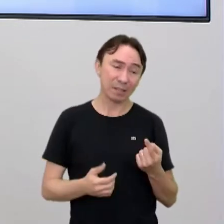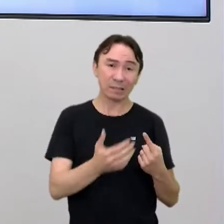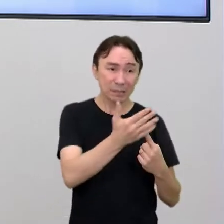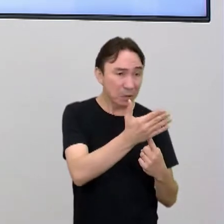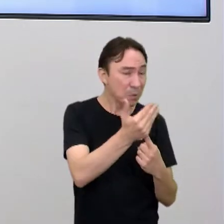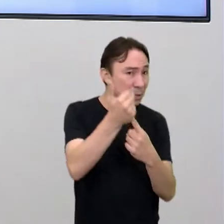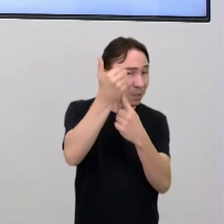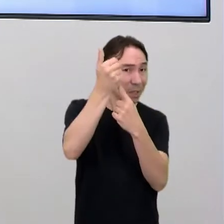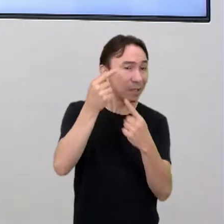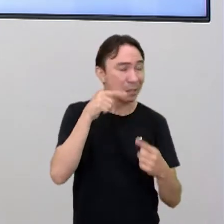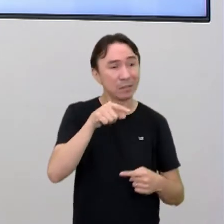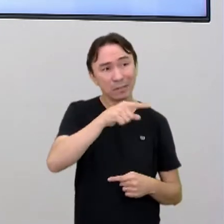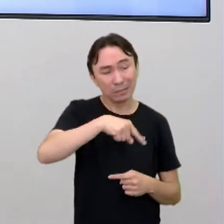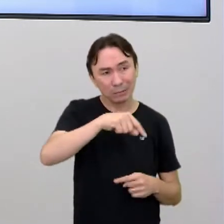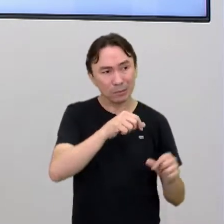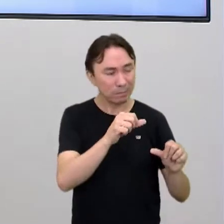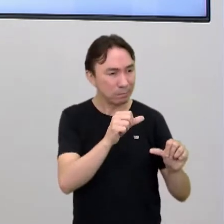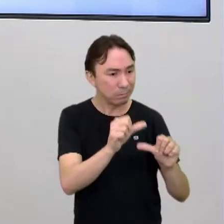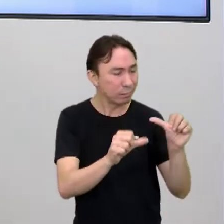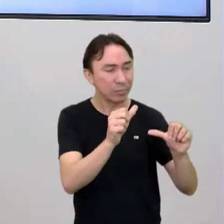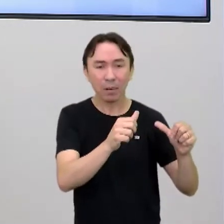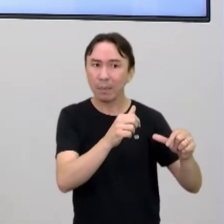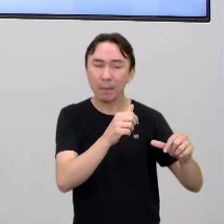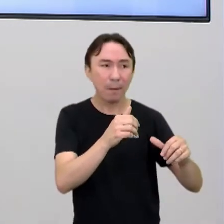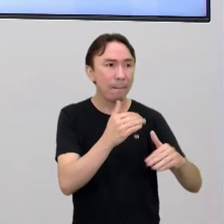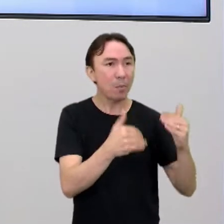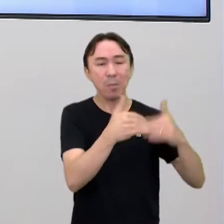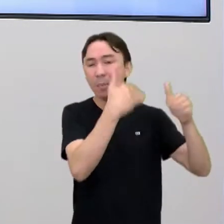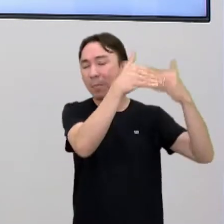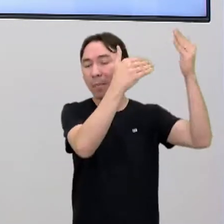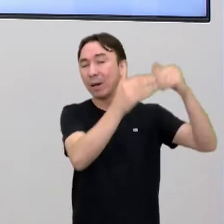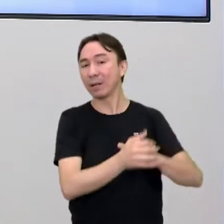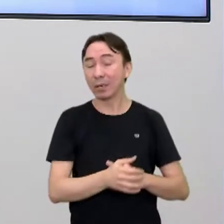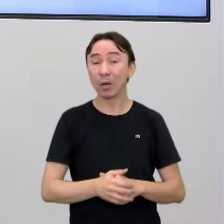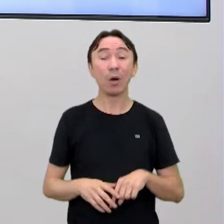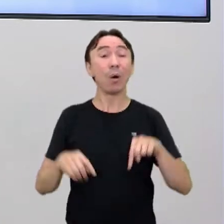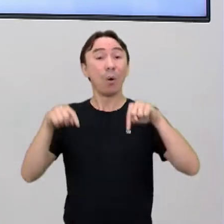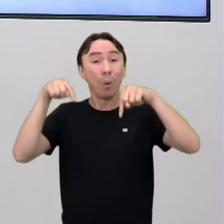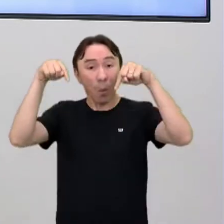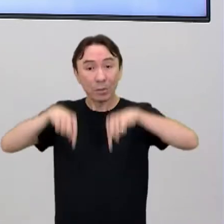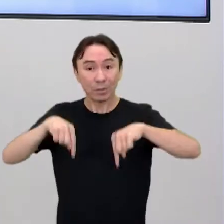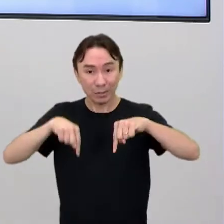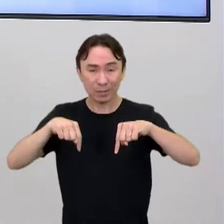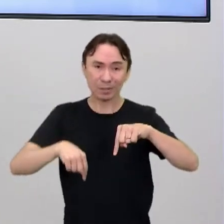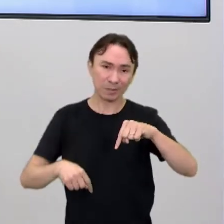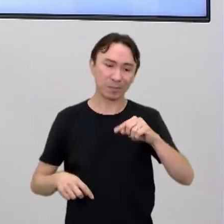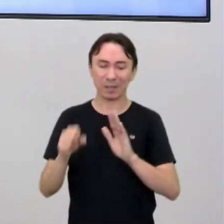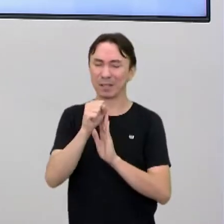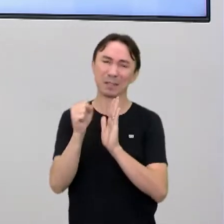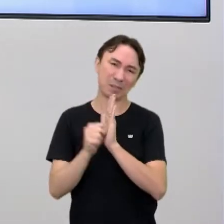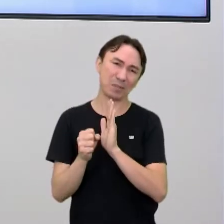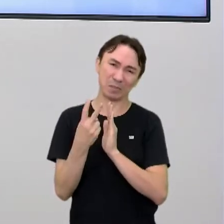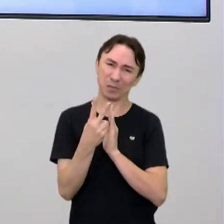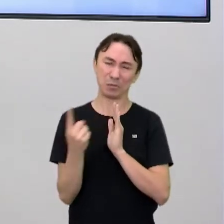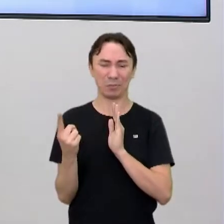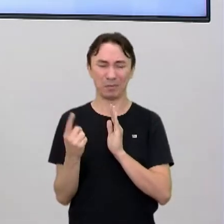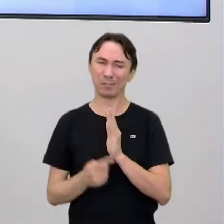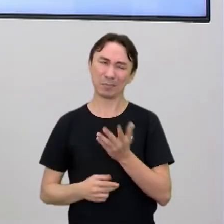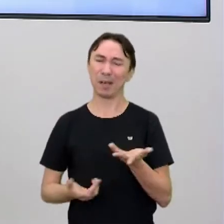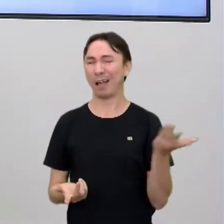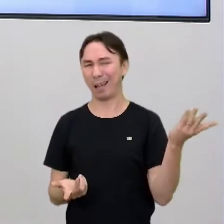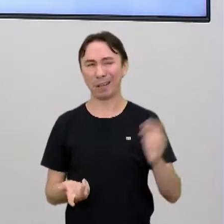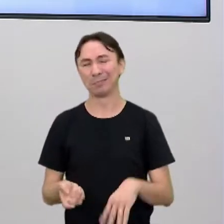para nós elas são bastante comuns. Não chega a nos chamar